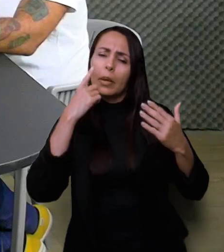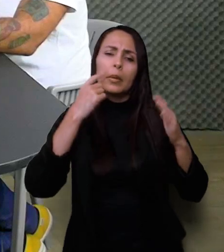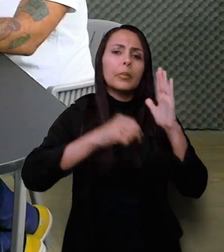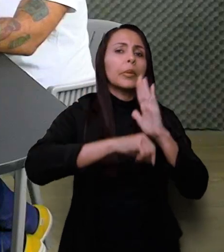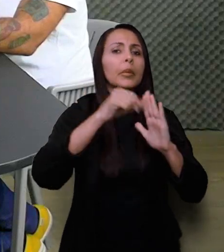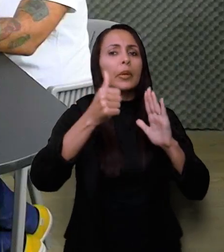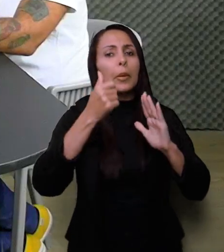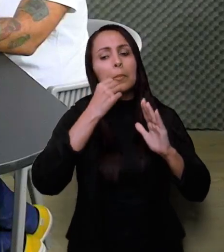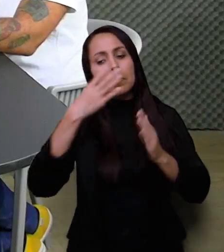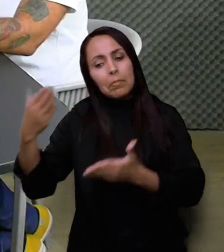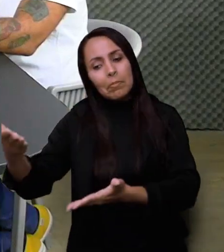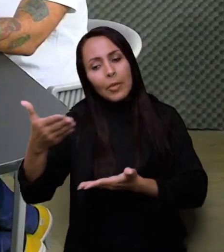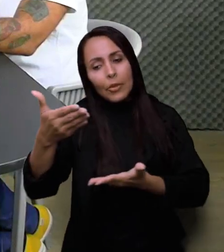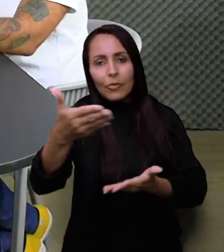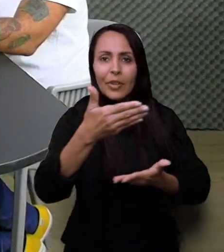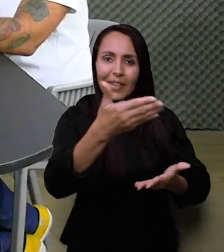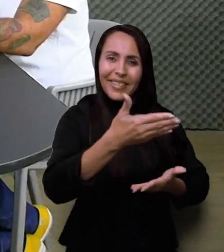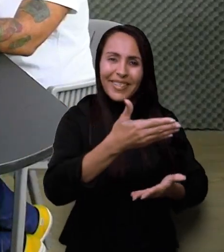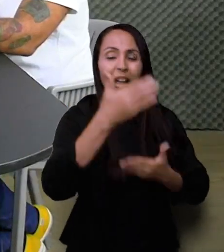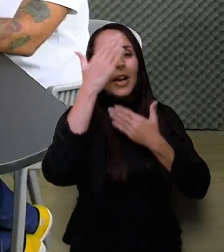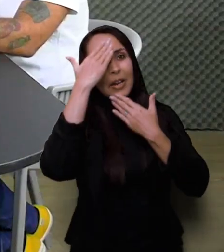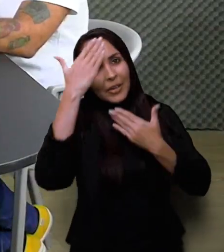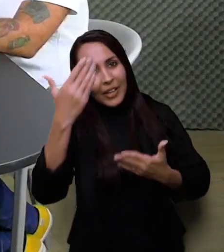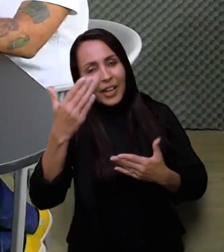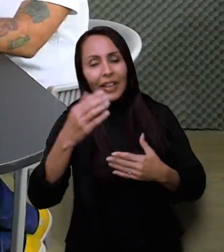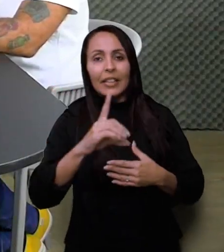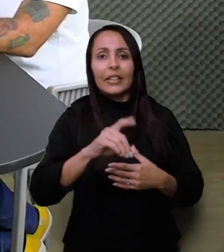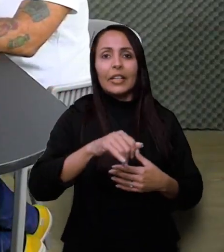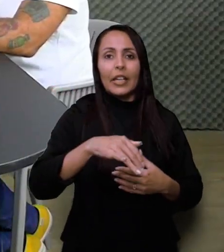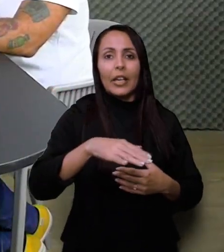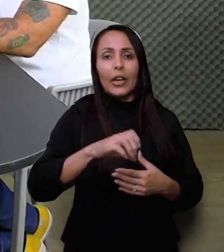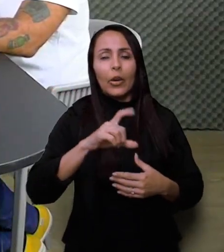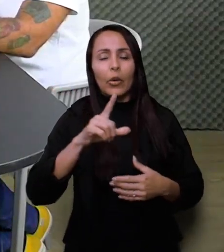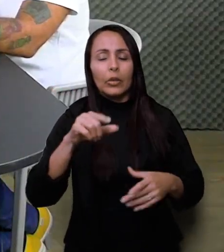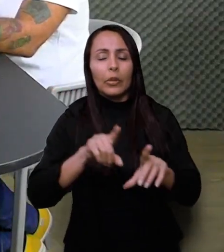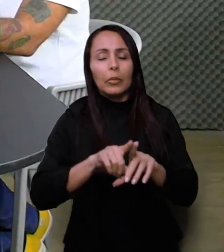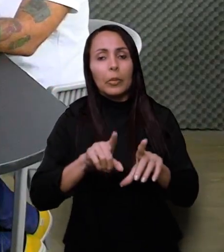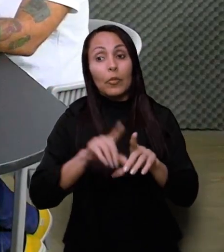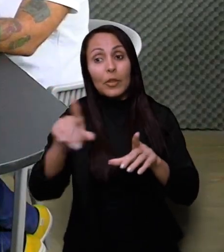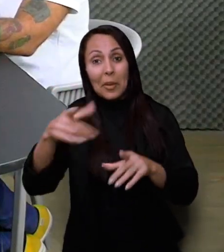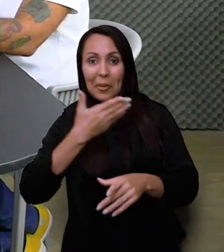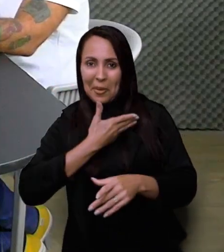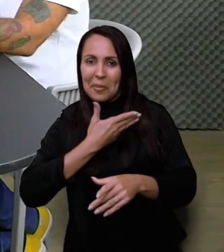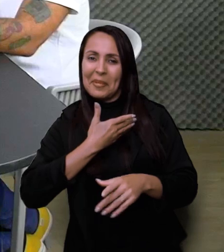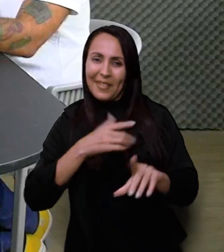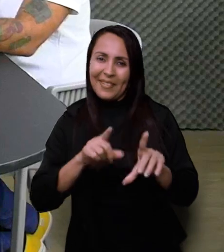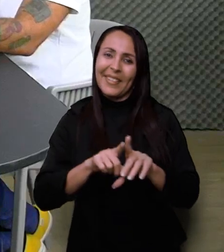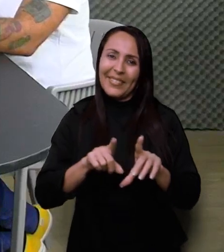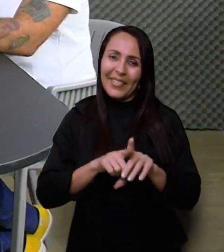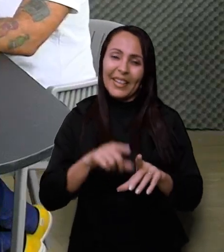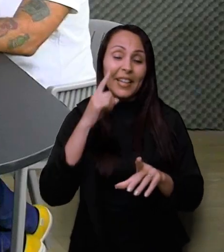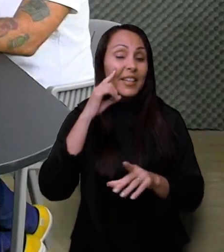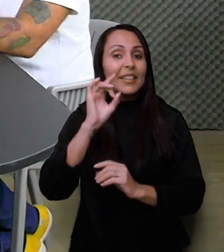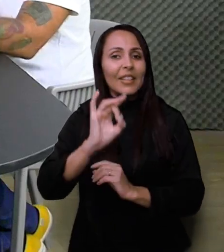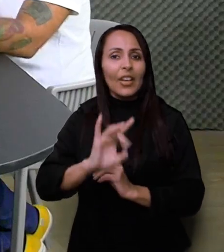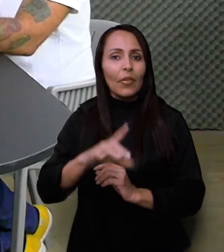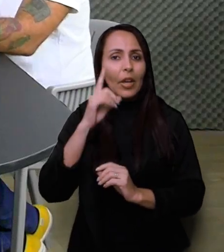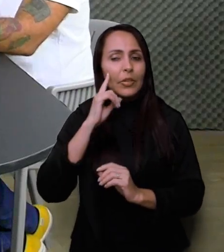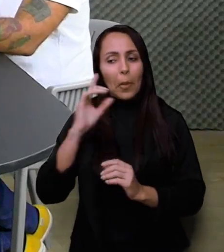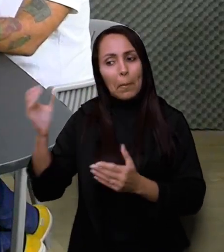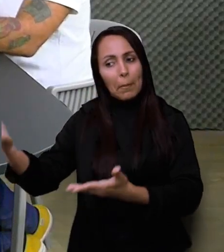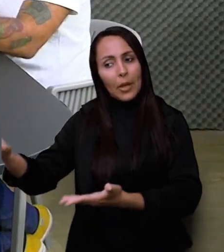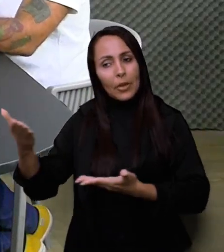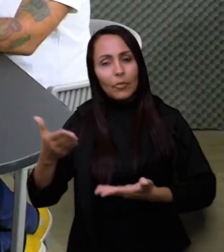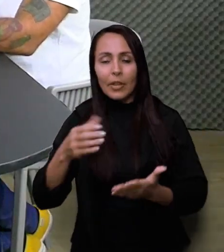sempre bem-vinda a essa casa. Obrigada. Certo, Daniel, você é dessa casa, você é meu amigo também, né? Não é só bem-vindo